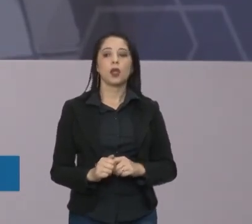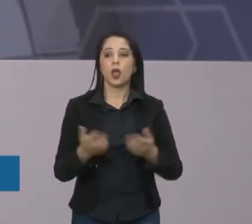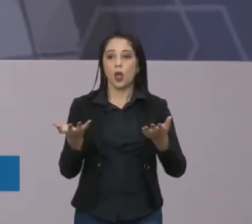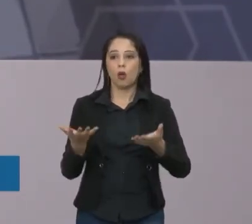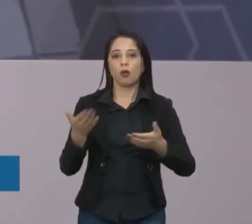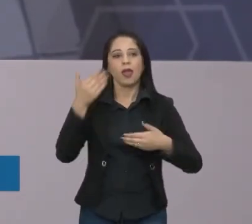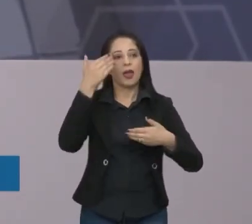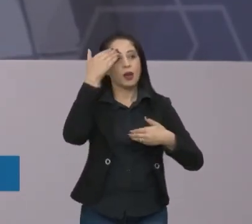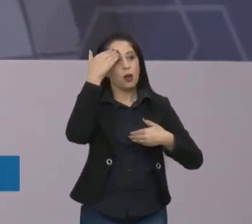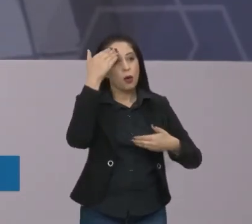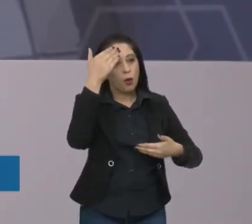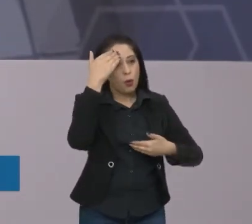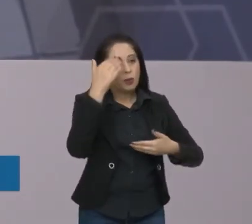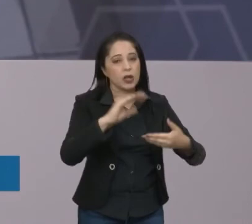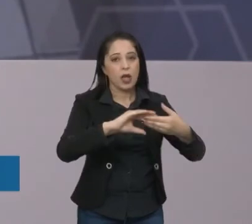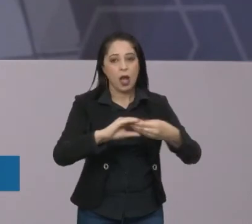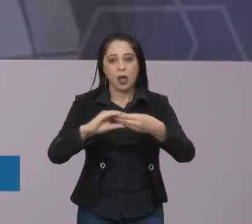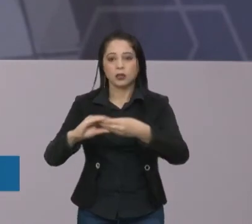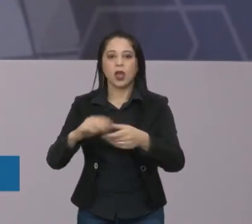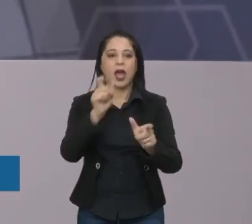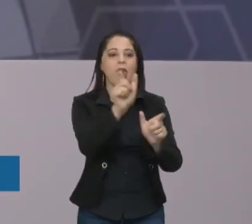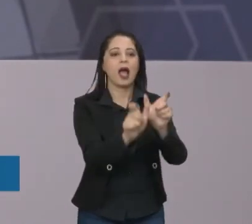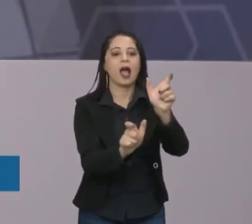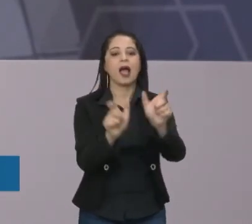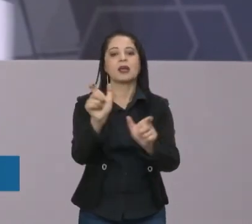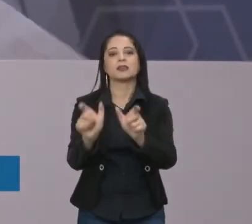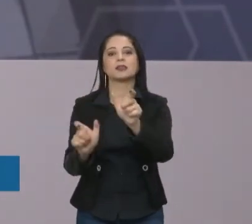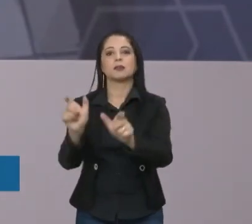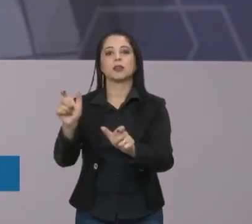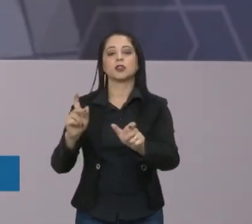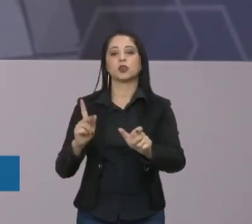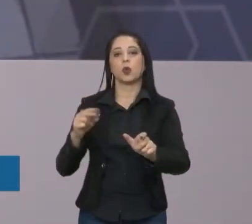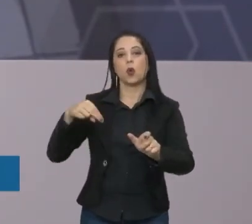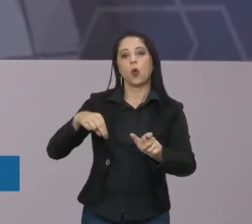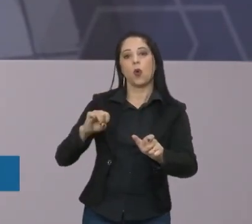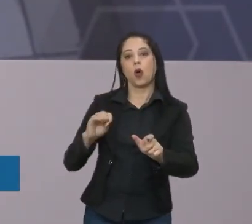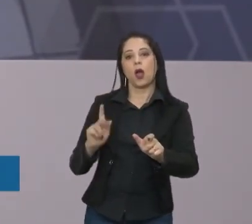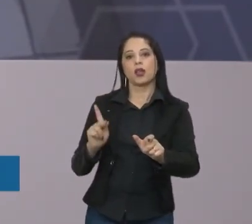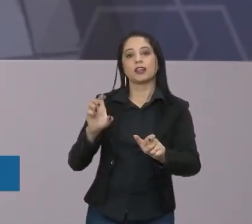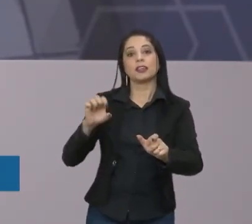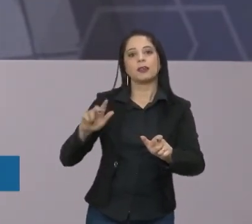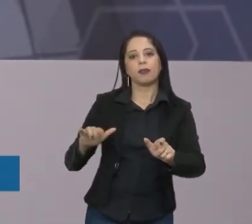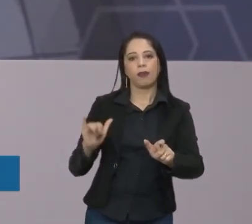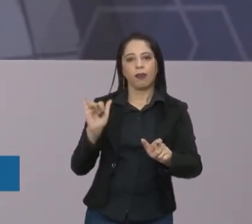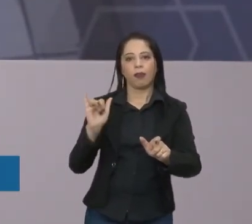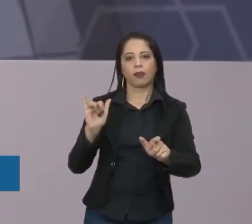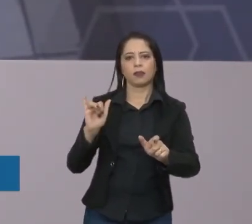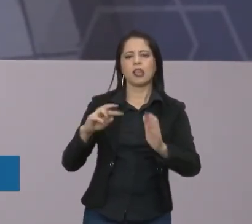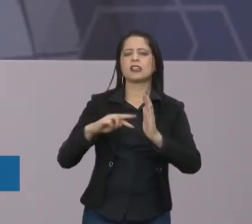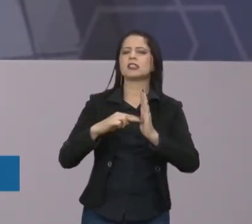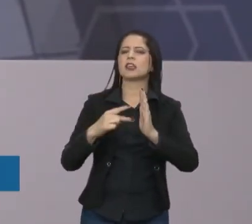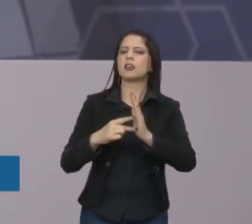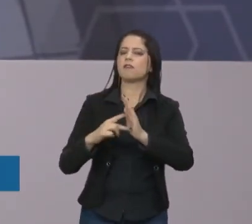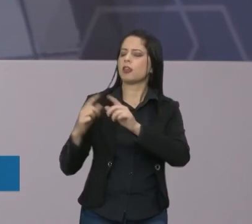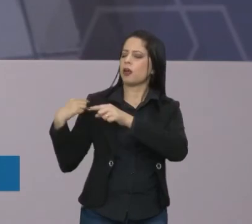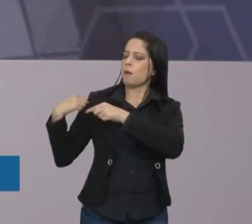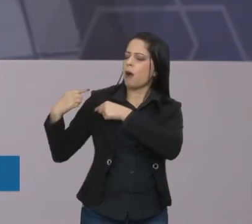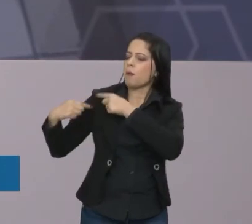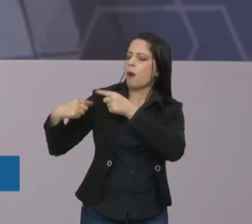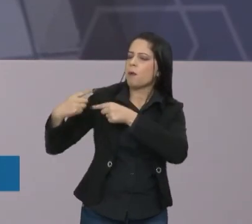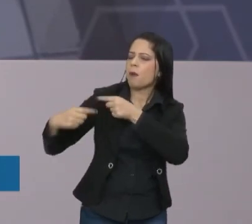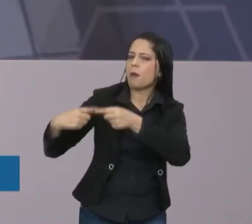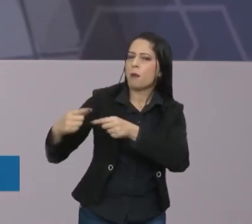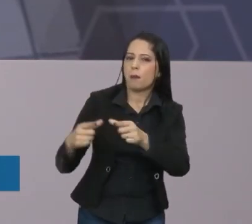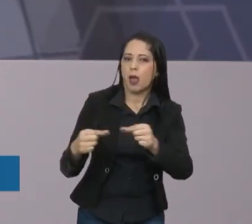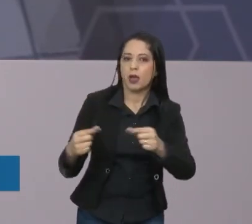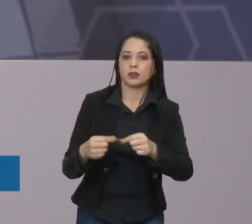serem homenageados hoje pela sua valiosa colaboração, contribuição nas áreas de